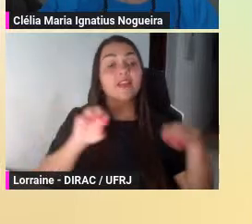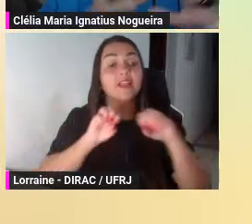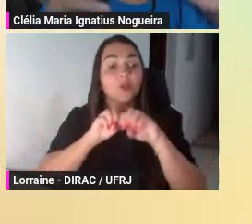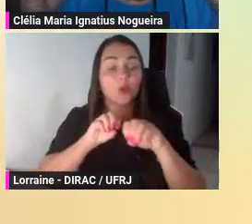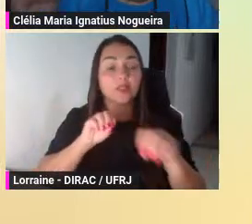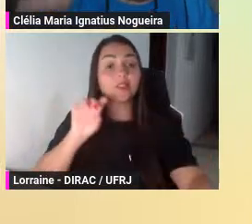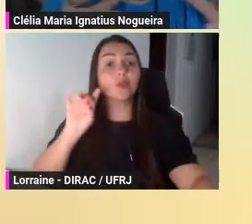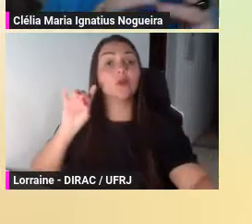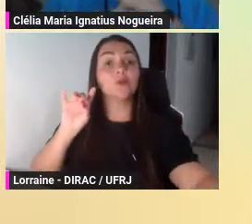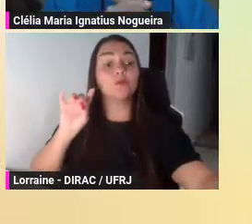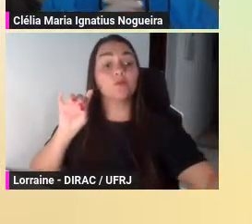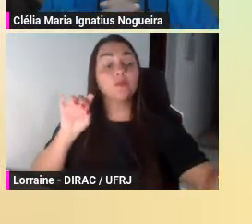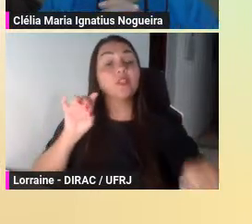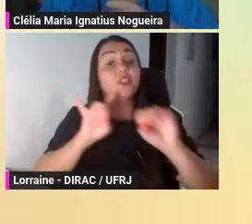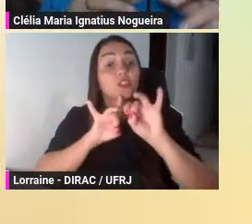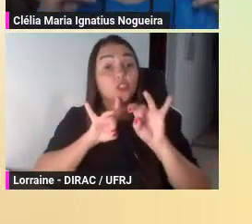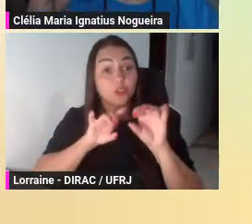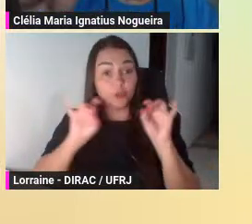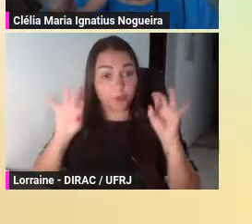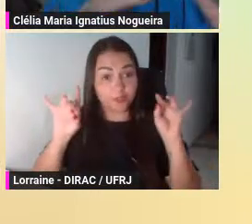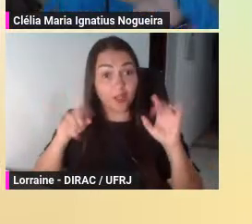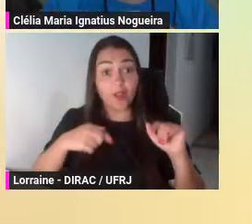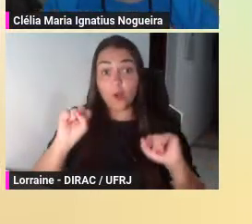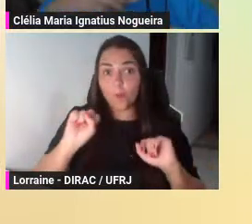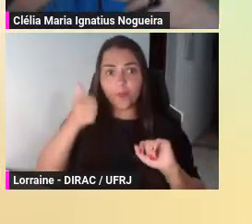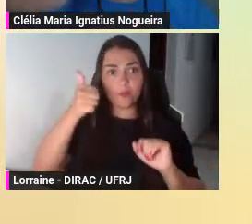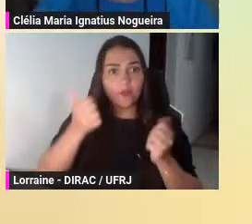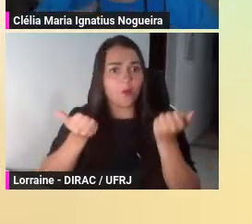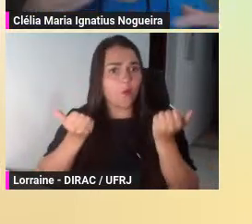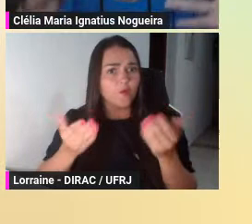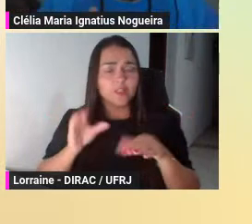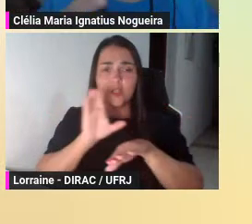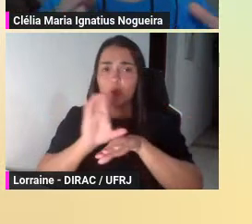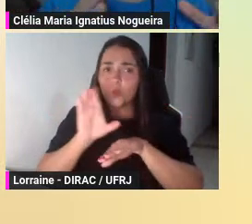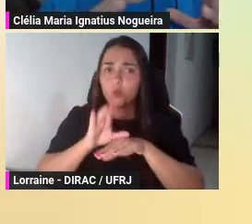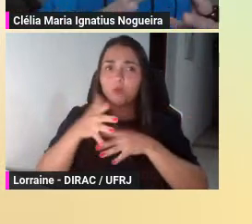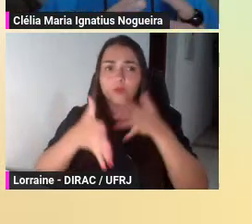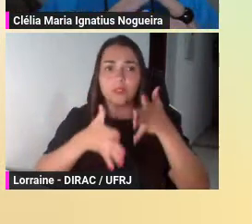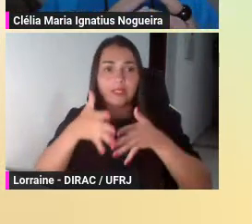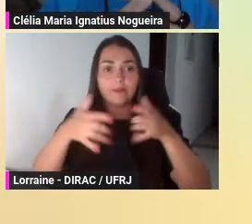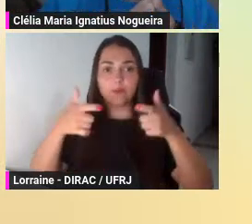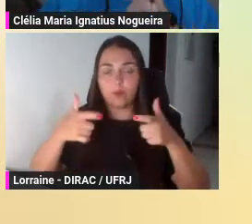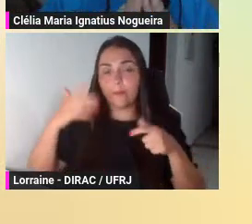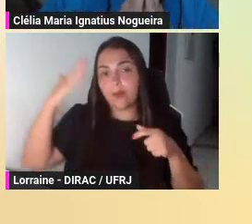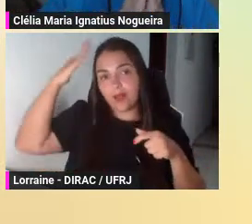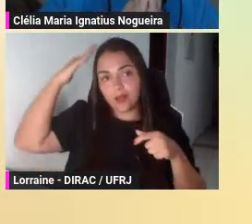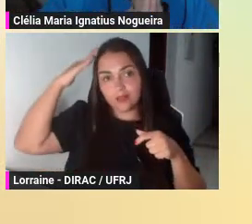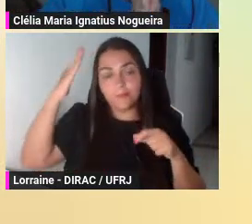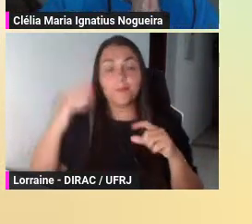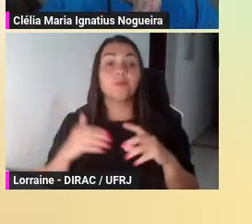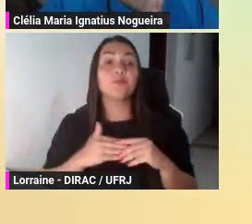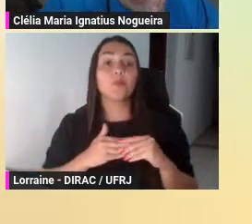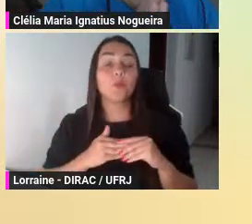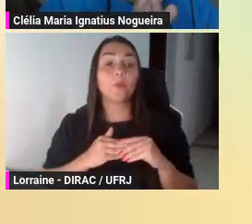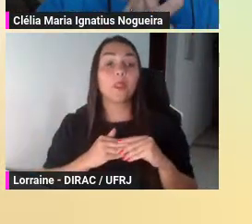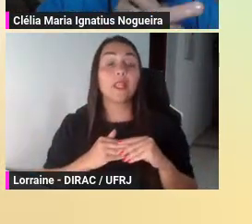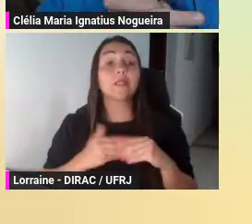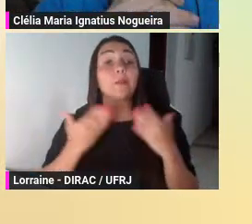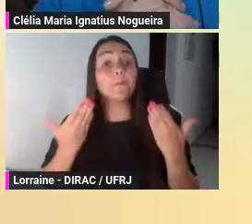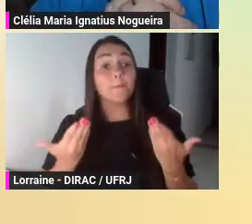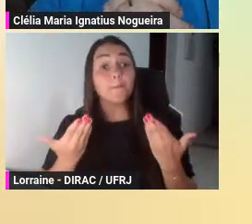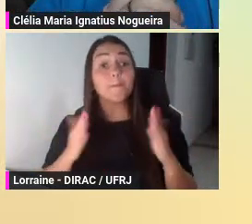estava convencida, eu fui a primeira a levar cursos de Libras para o Paraná, e assim foi. Mas eu já